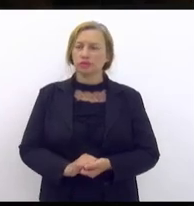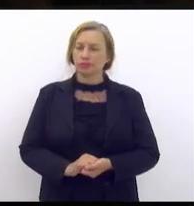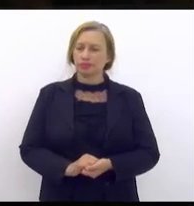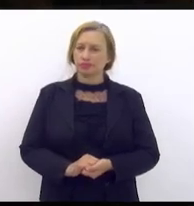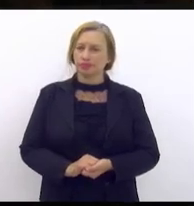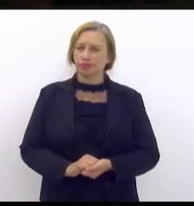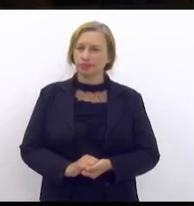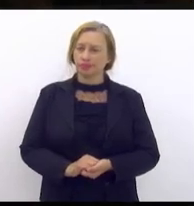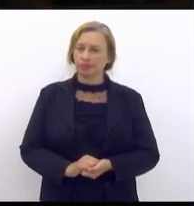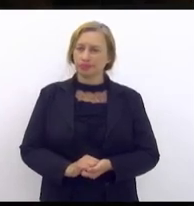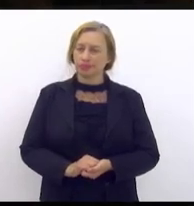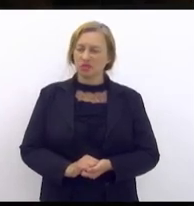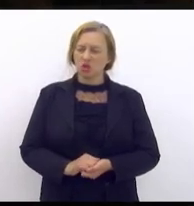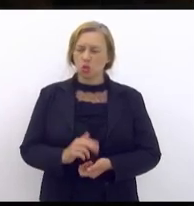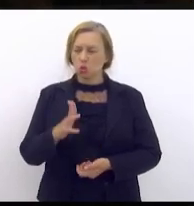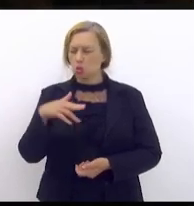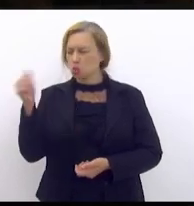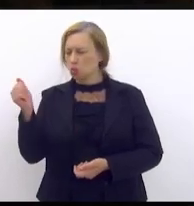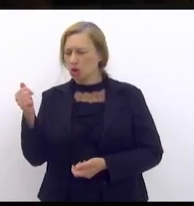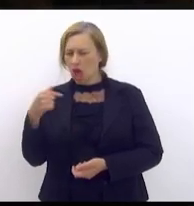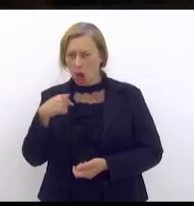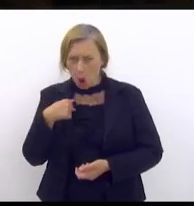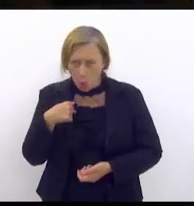que jamais eu